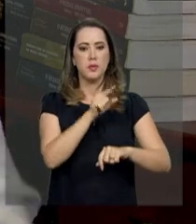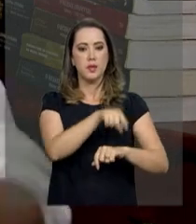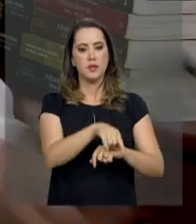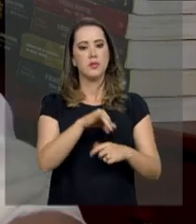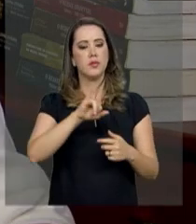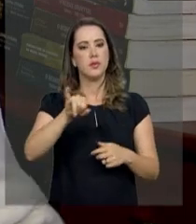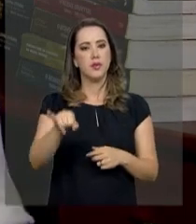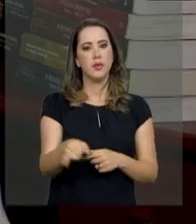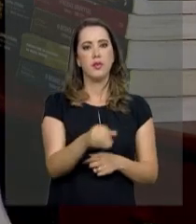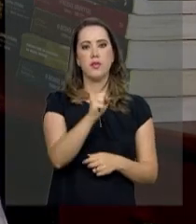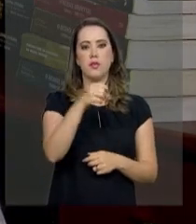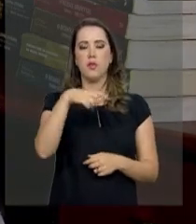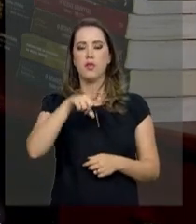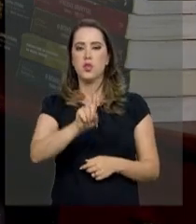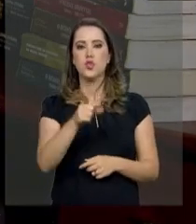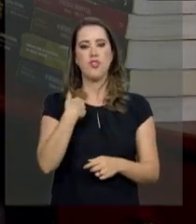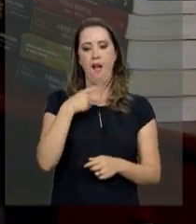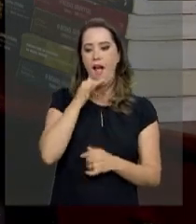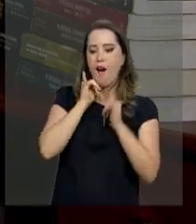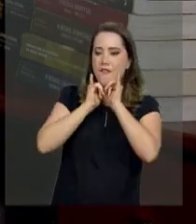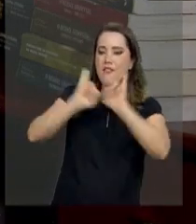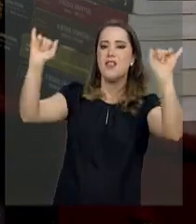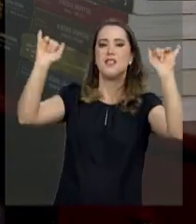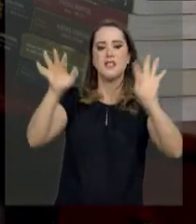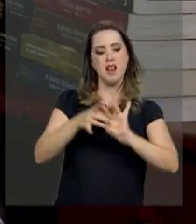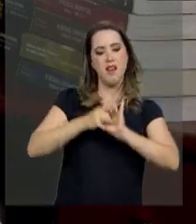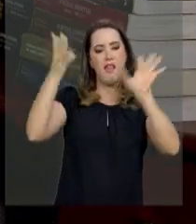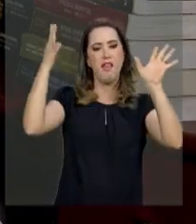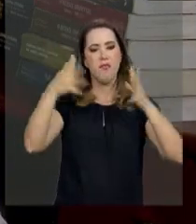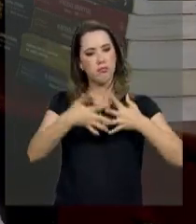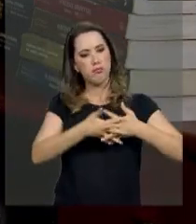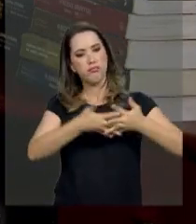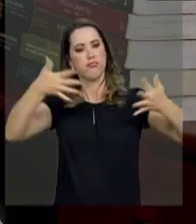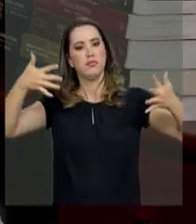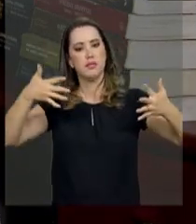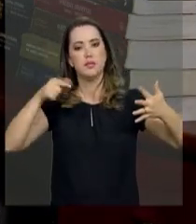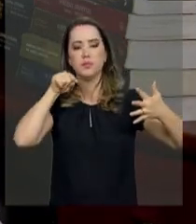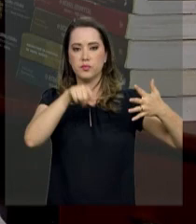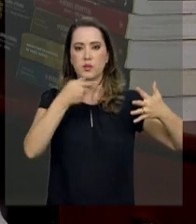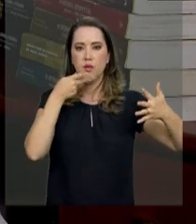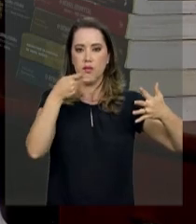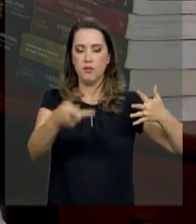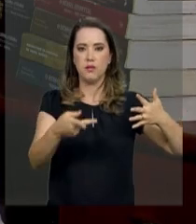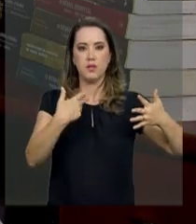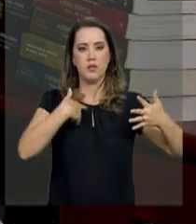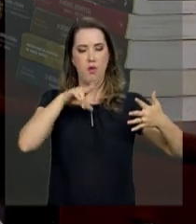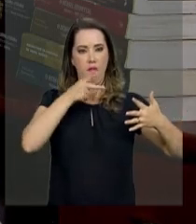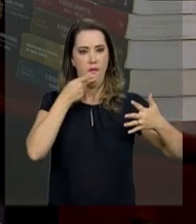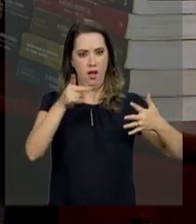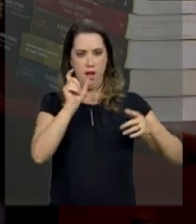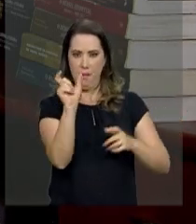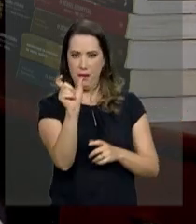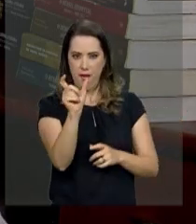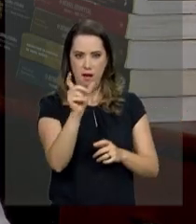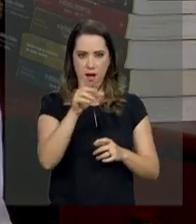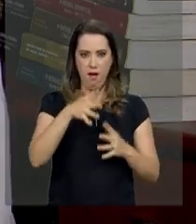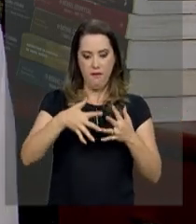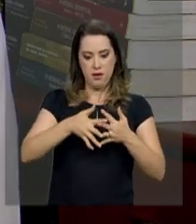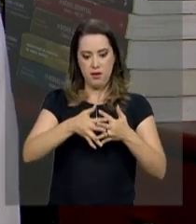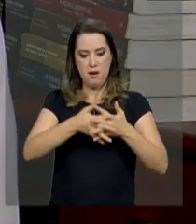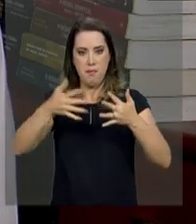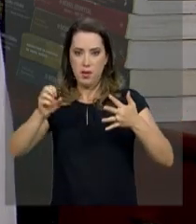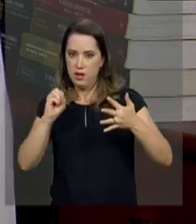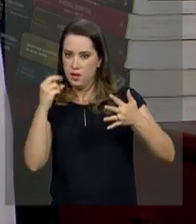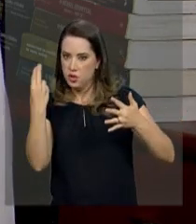Bonifácio também, aí ele declara a independência, né? Essas palavras, né? Independência ou morte, há